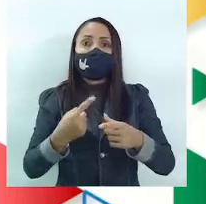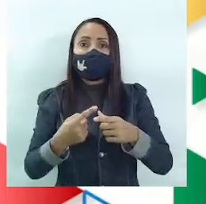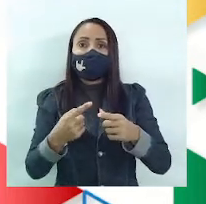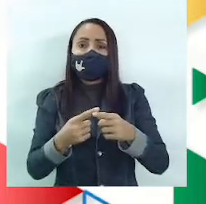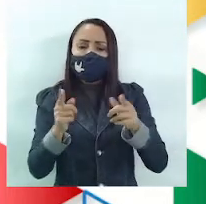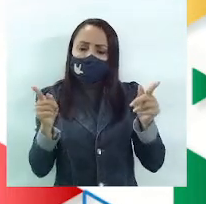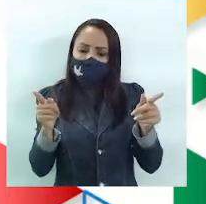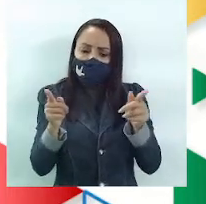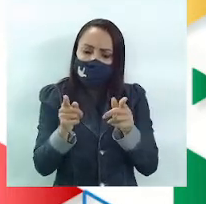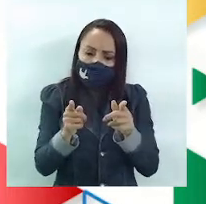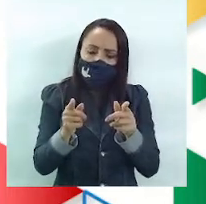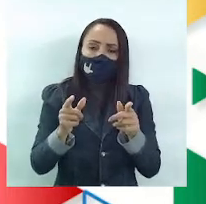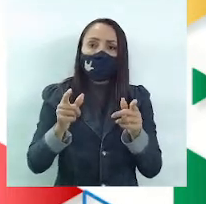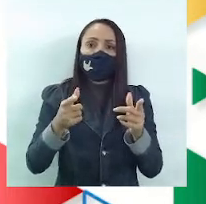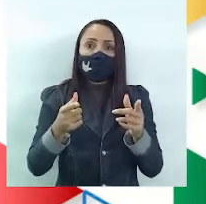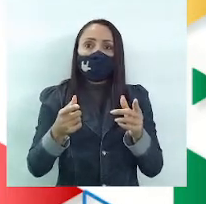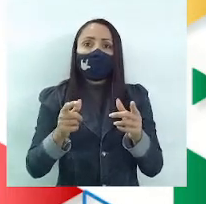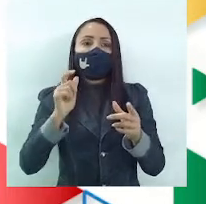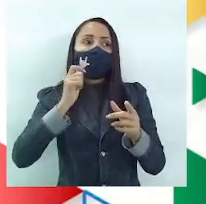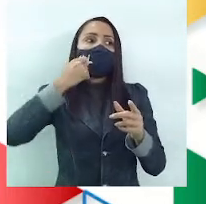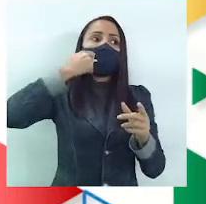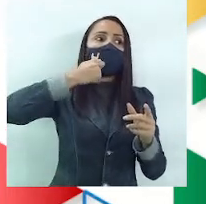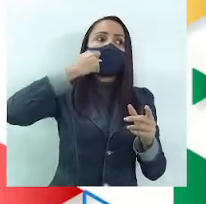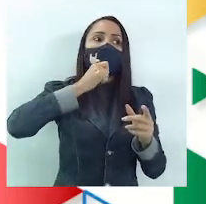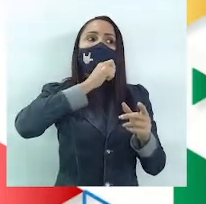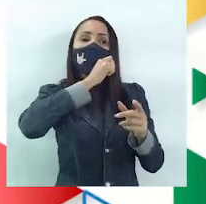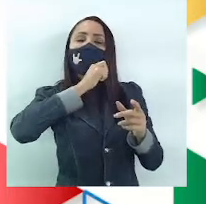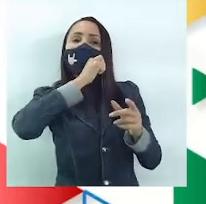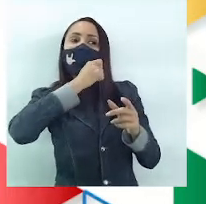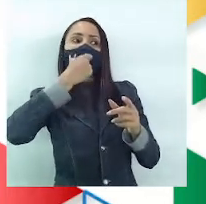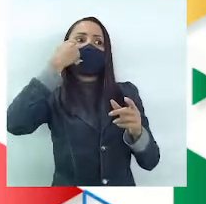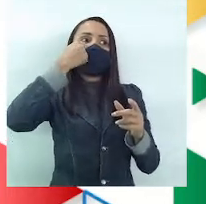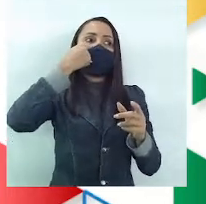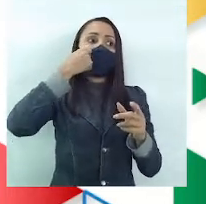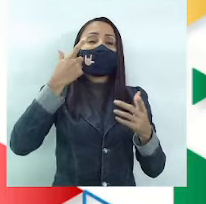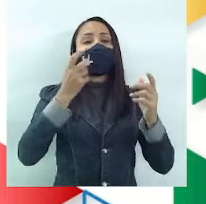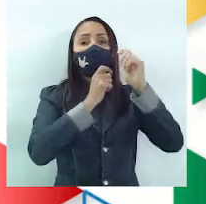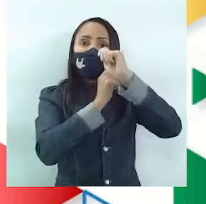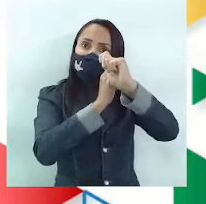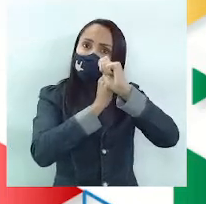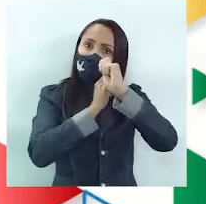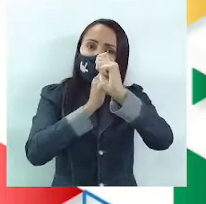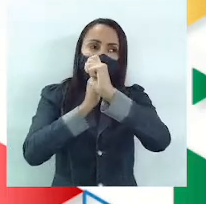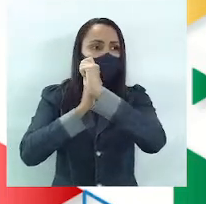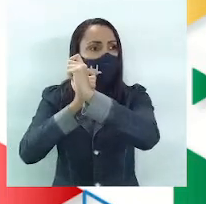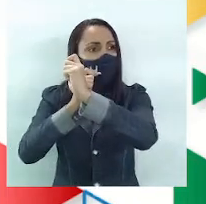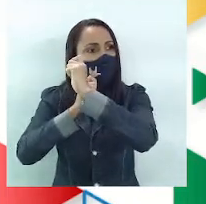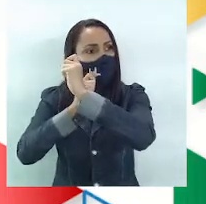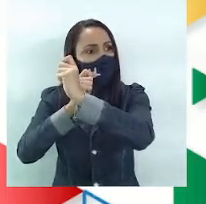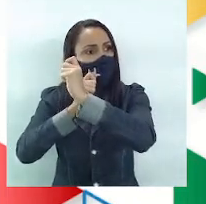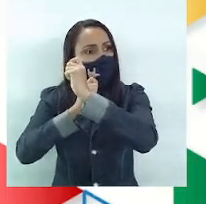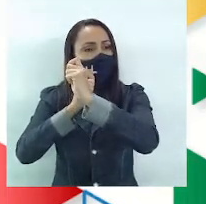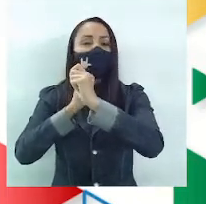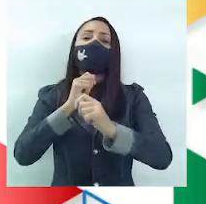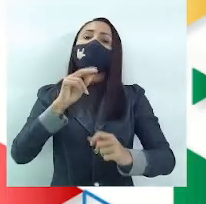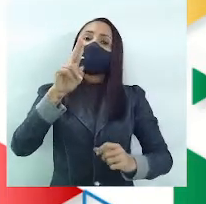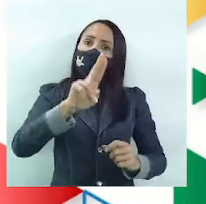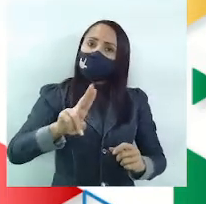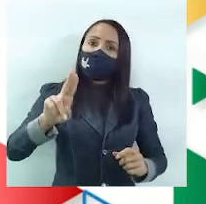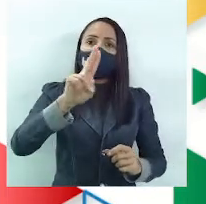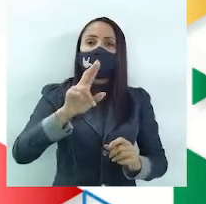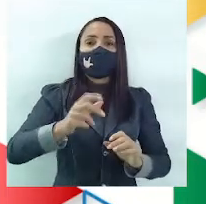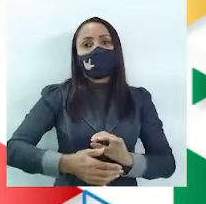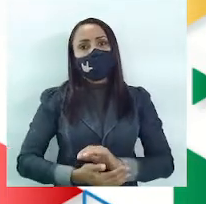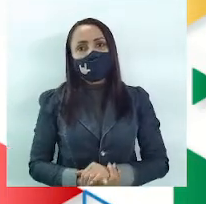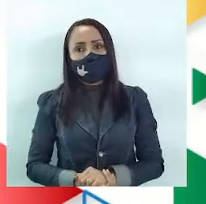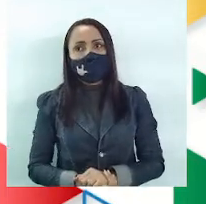você consegue atingir áreas que fica difícil. E lógico, fio dental. E depois o fio dental tem que ser usado, ou antes ou depois.